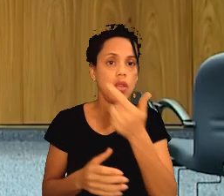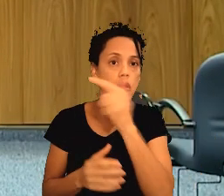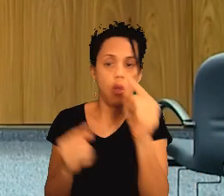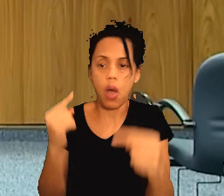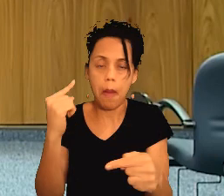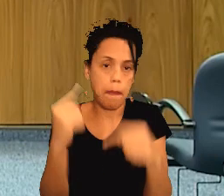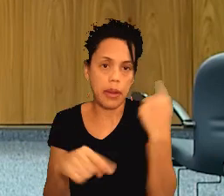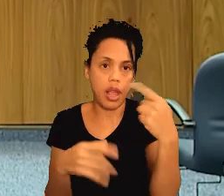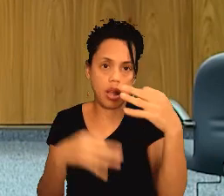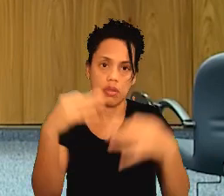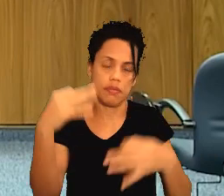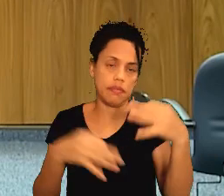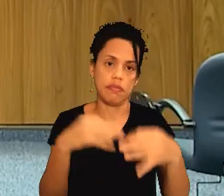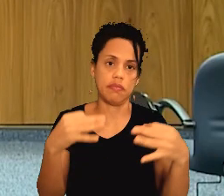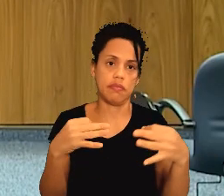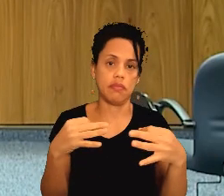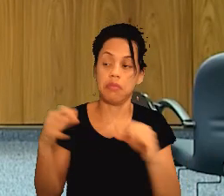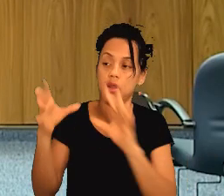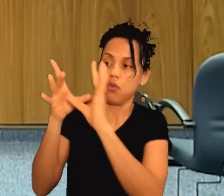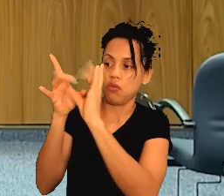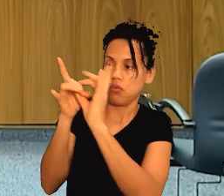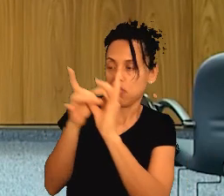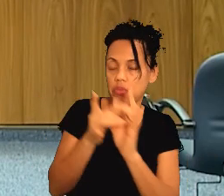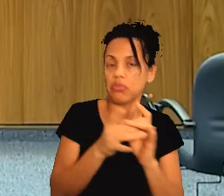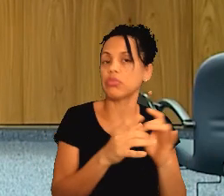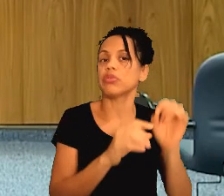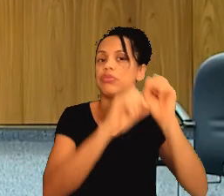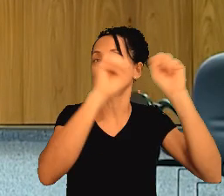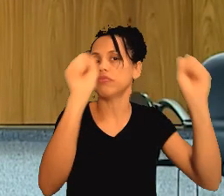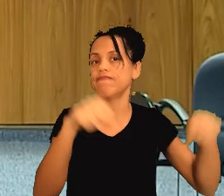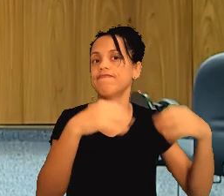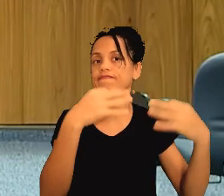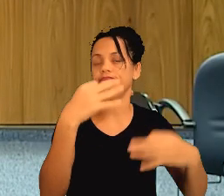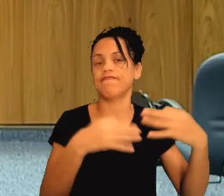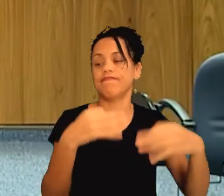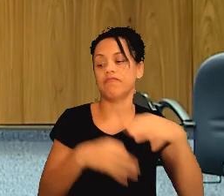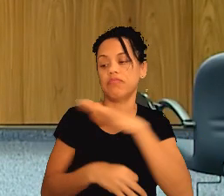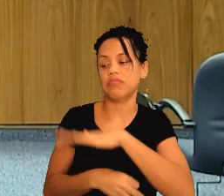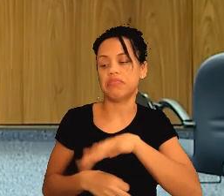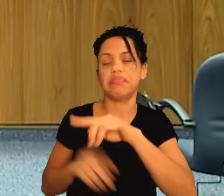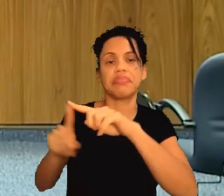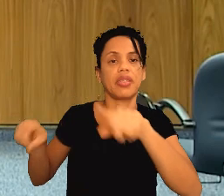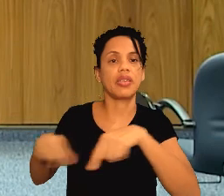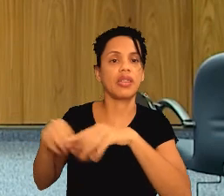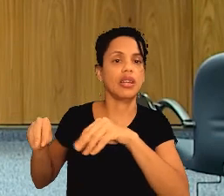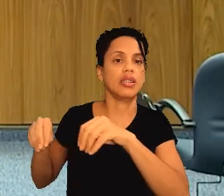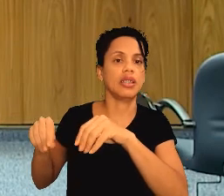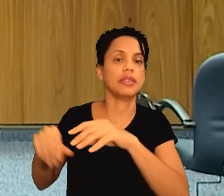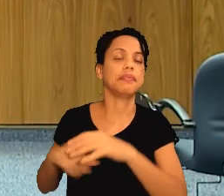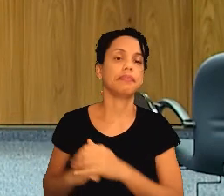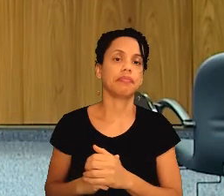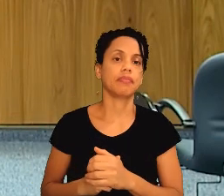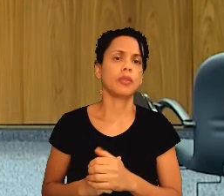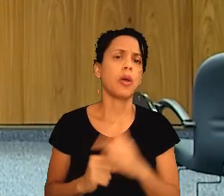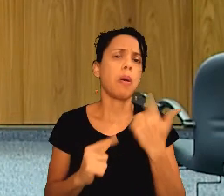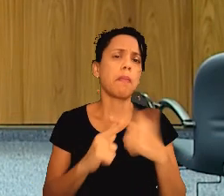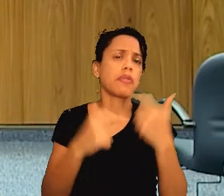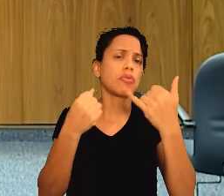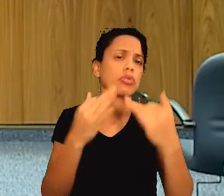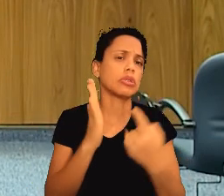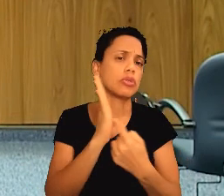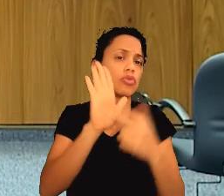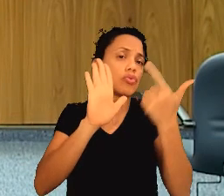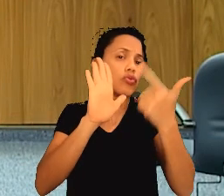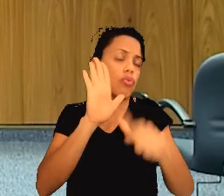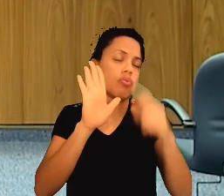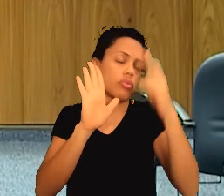tinha caráter judicial, mas num contexto de judicialização dessa terra. Por que eu estou remontando esse histórico?